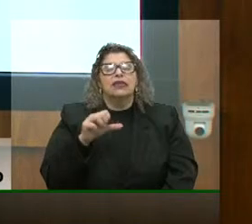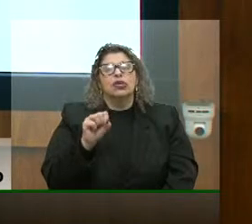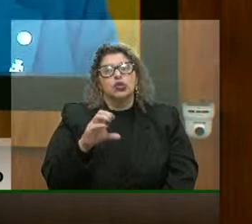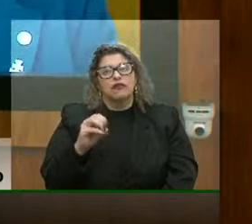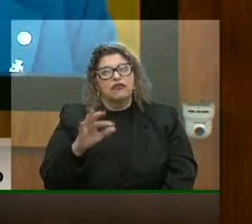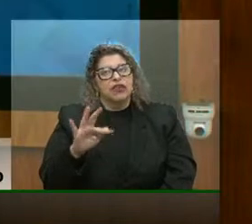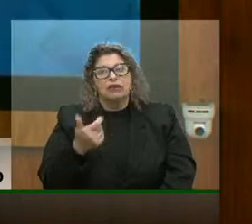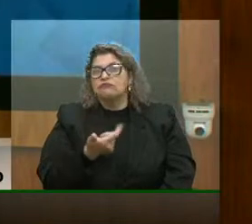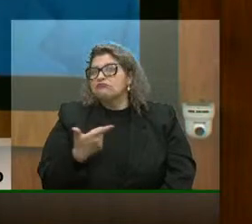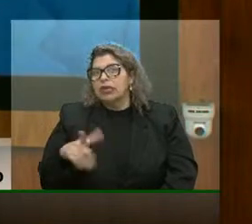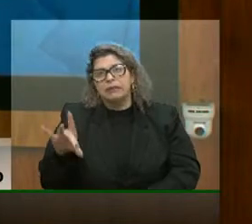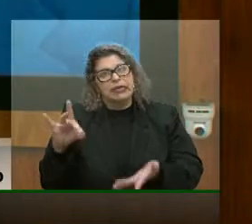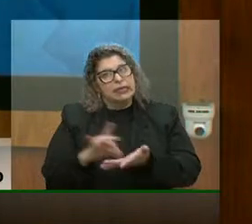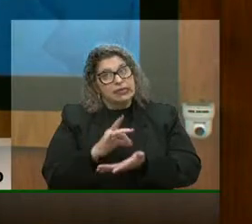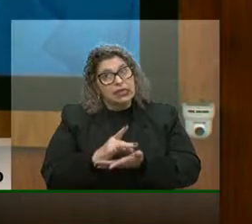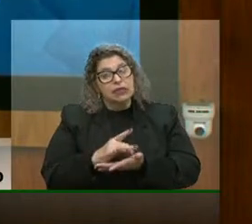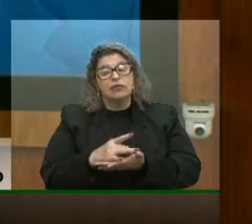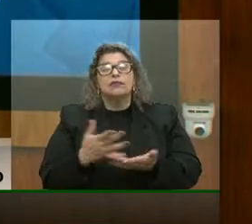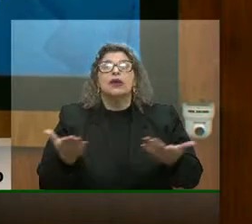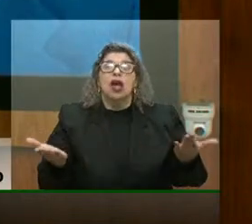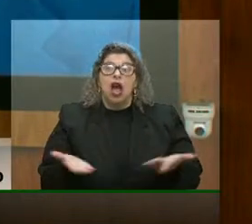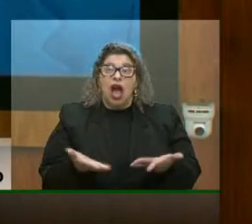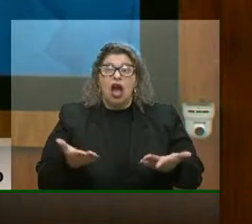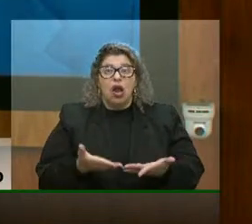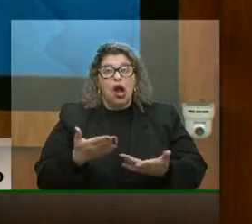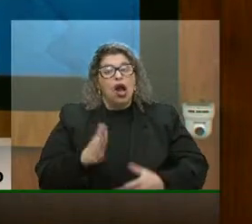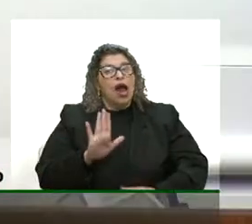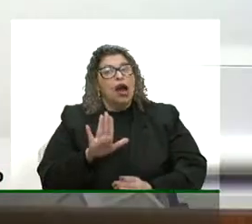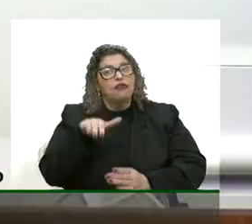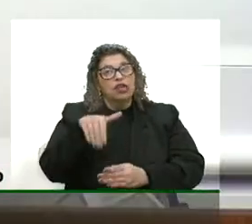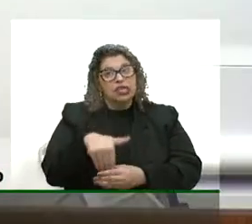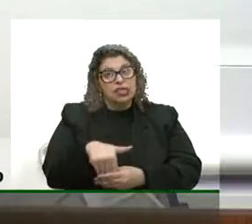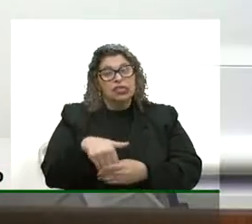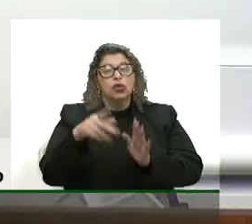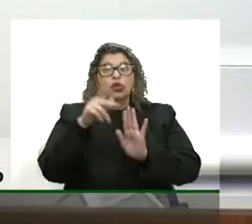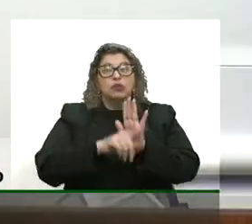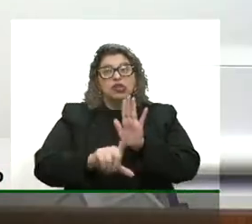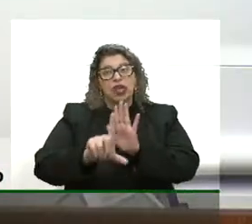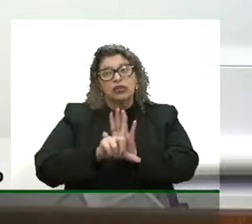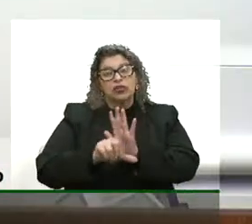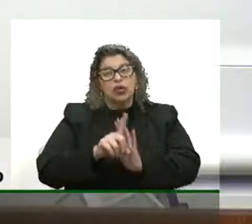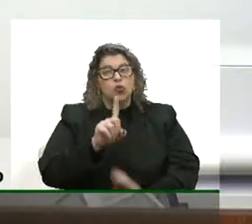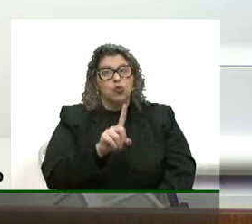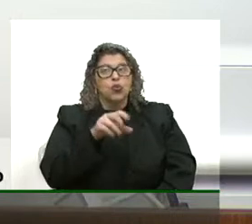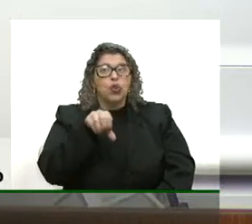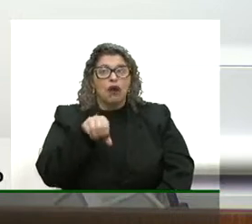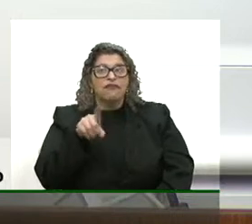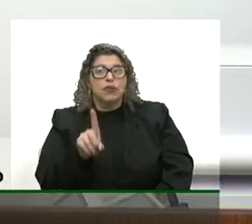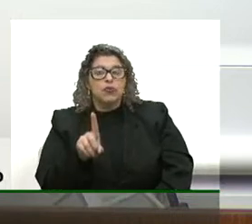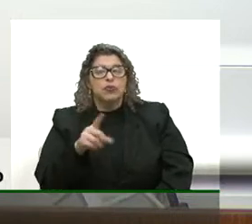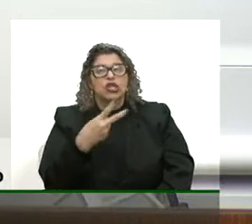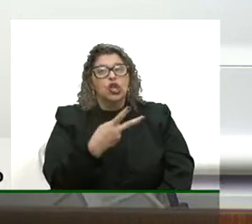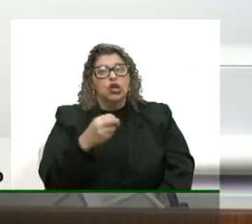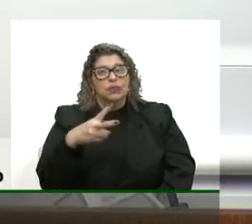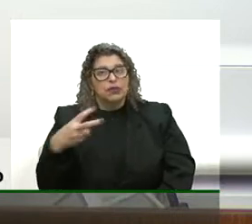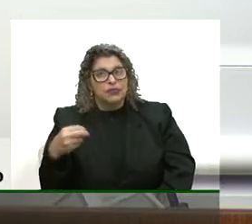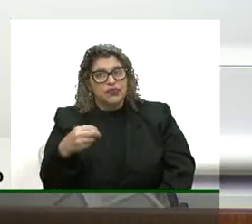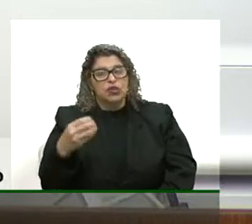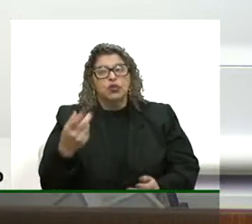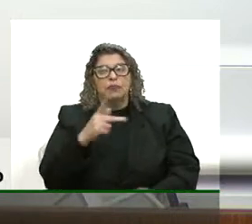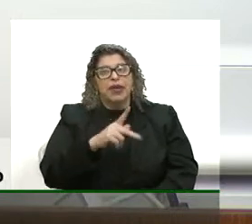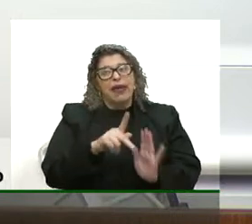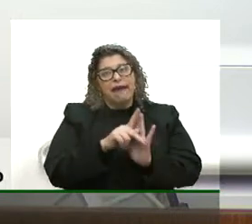mais inscritos para encaminhar. Passamos, então, à votação do projeto de lei 191-2020. Está em votação o